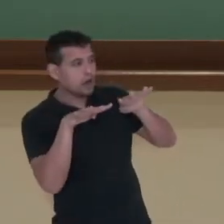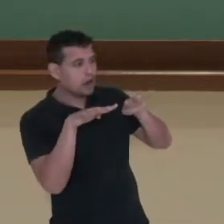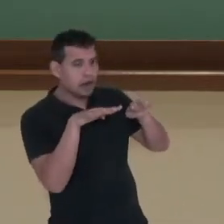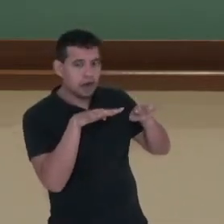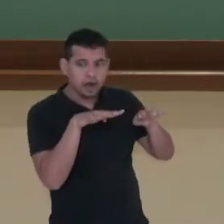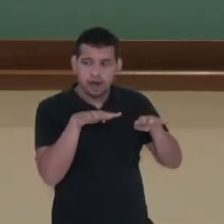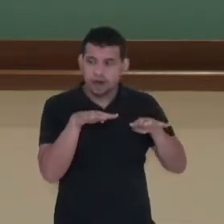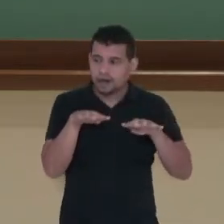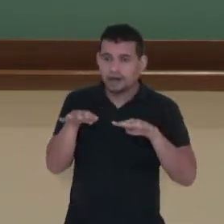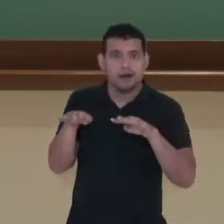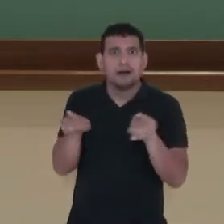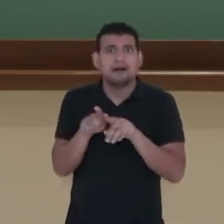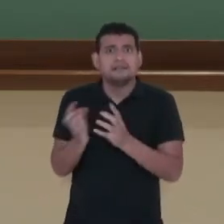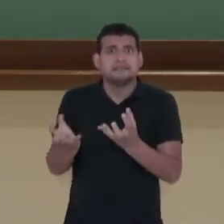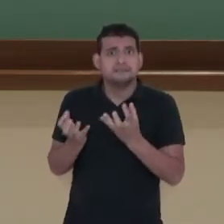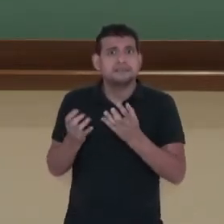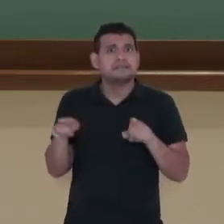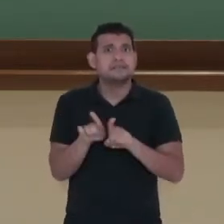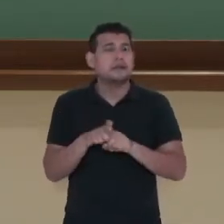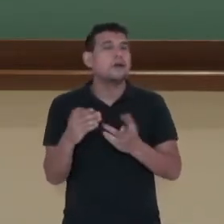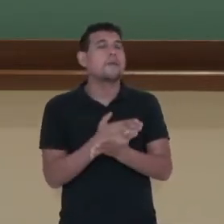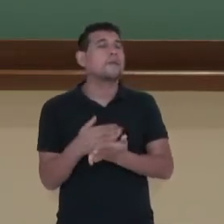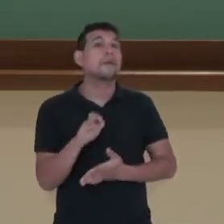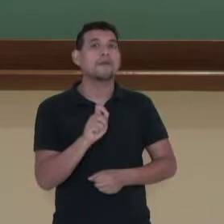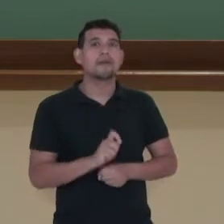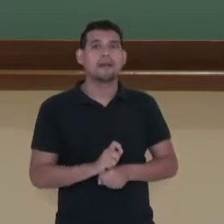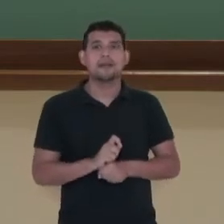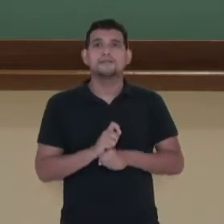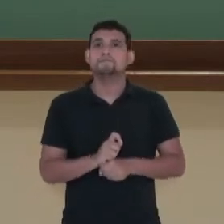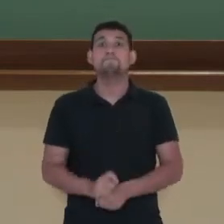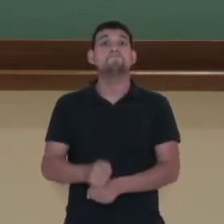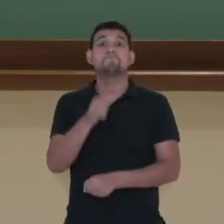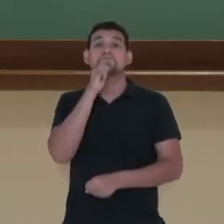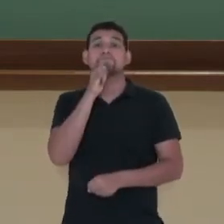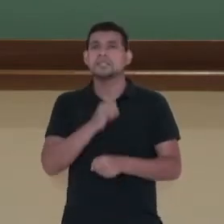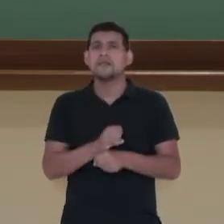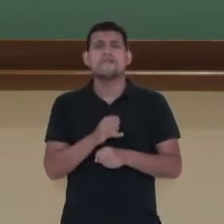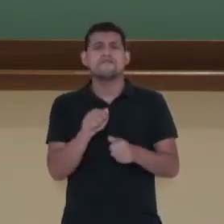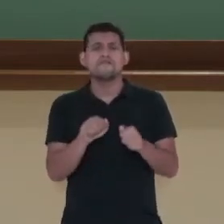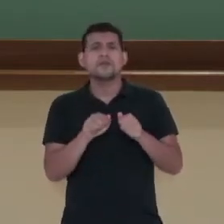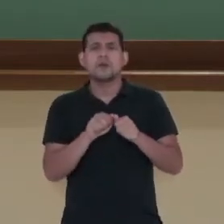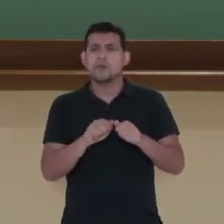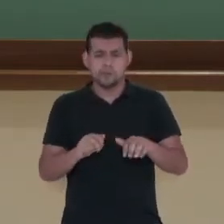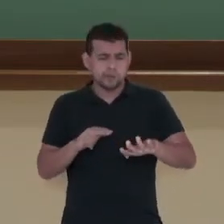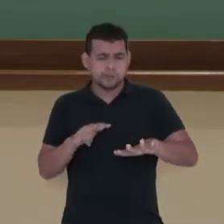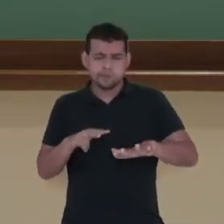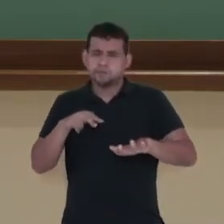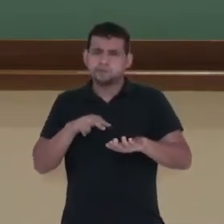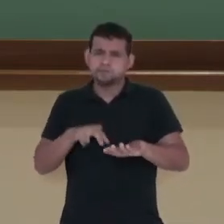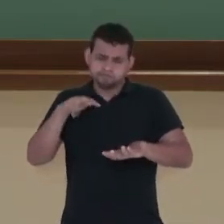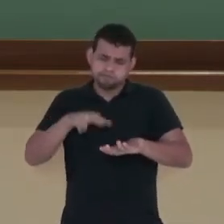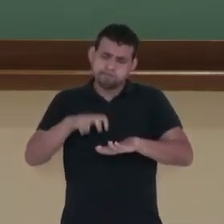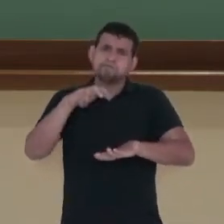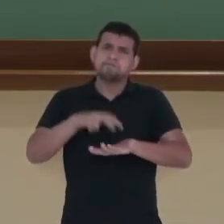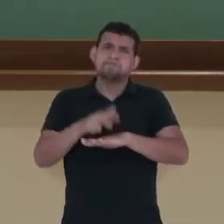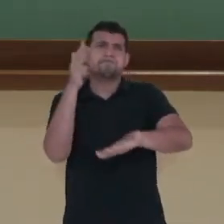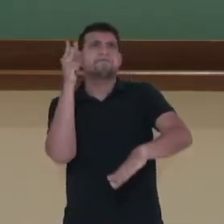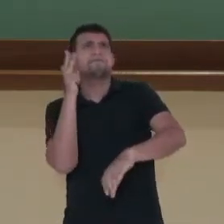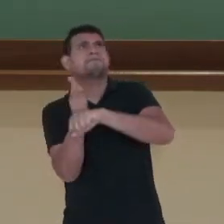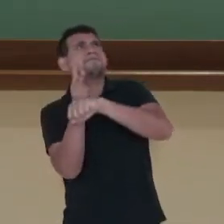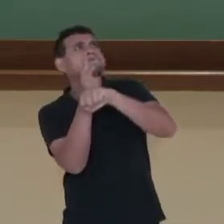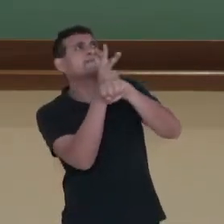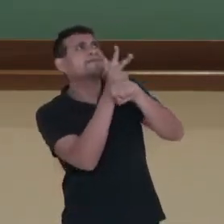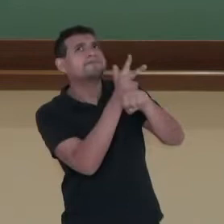por essa prática e começaram a gravar, eles transpondo, fazendo aí